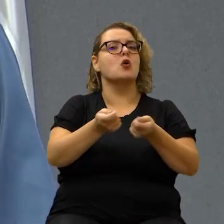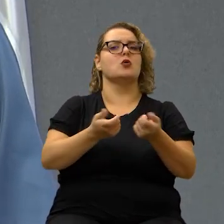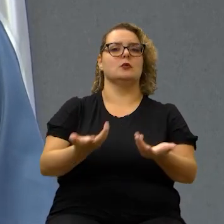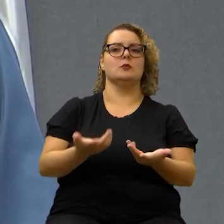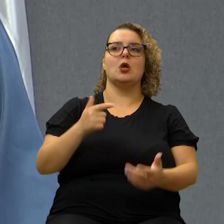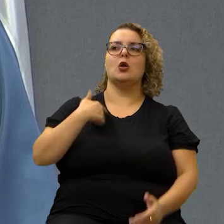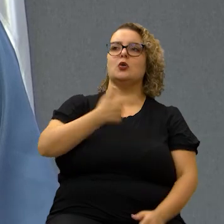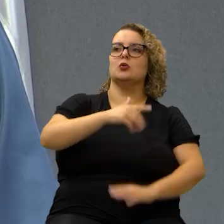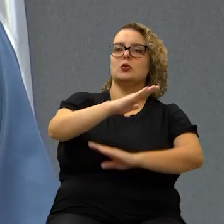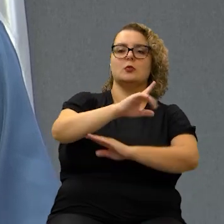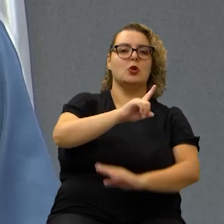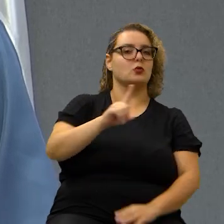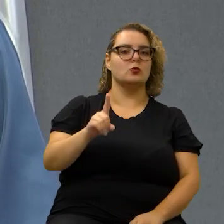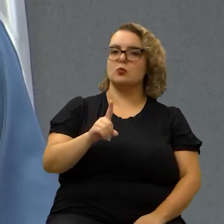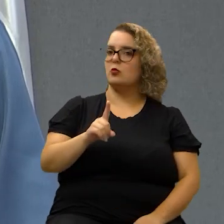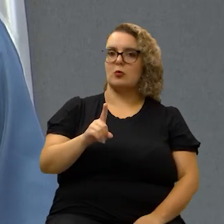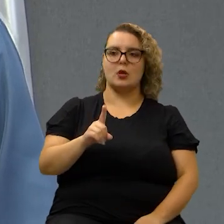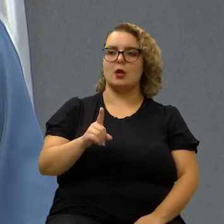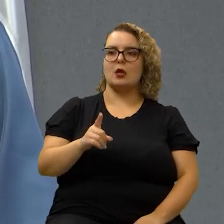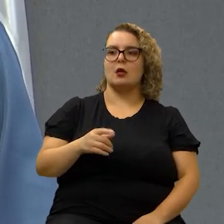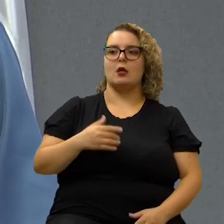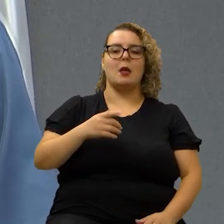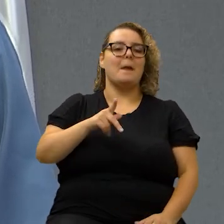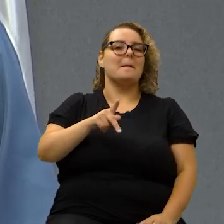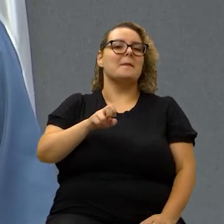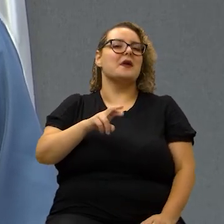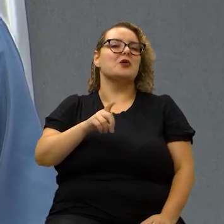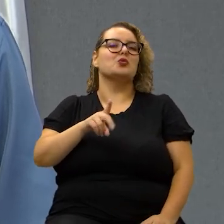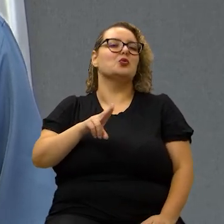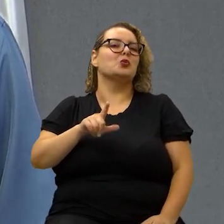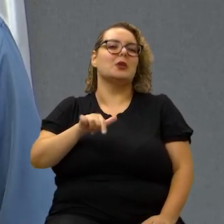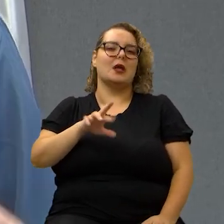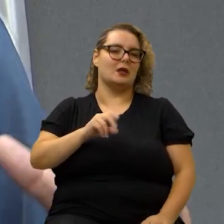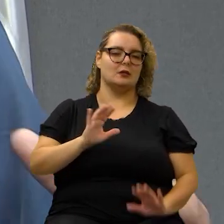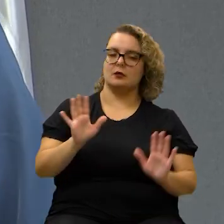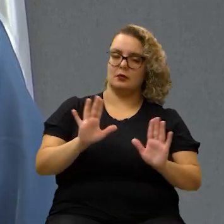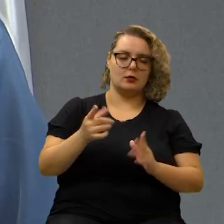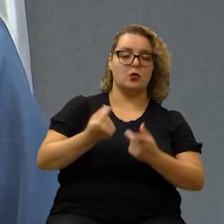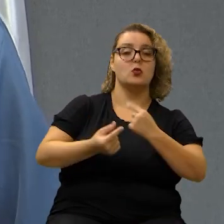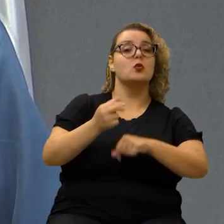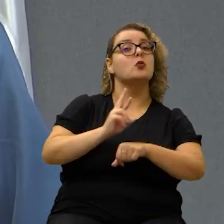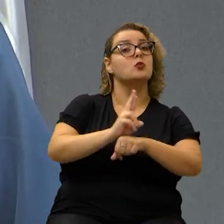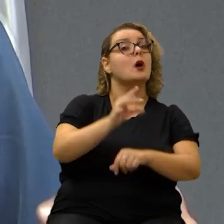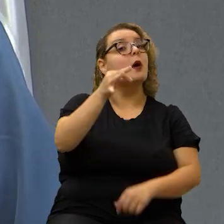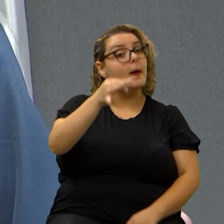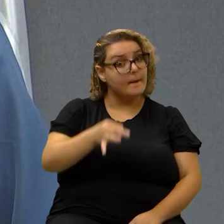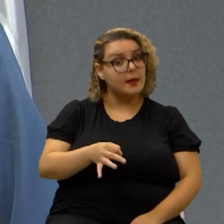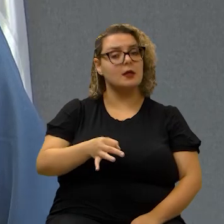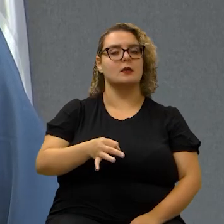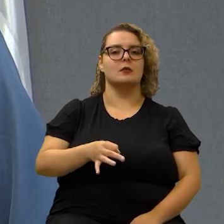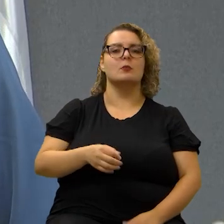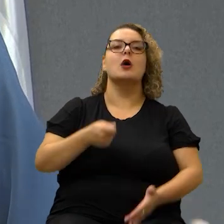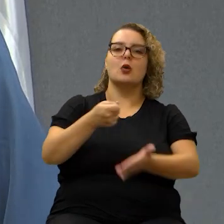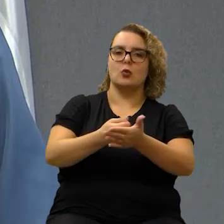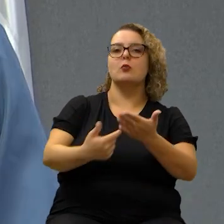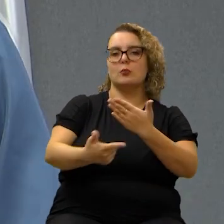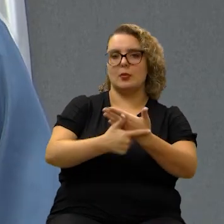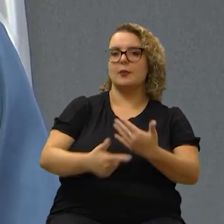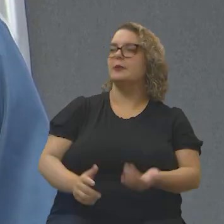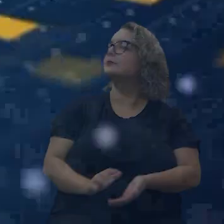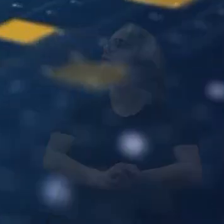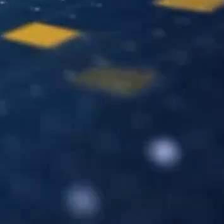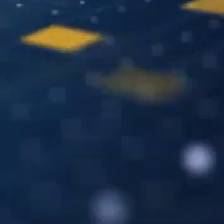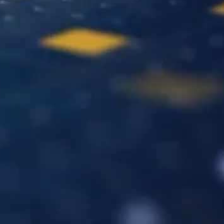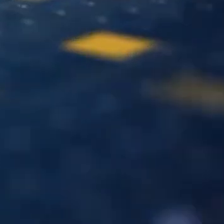Economia a nossa Câmara não é uma câmara perdulária né a gente utiliza o recurso necessário para que ela cumpra o